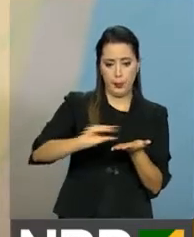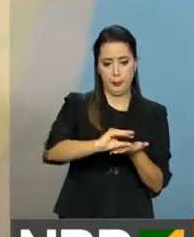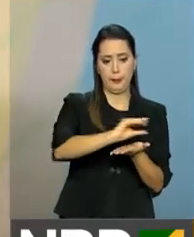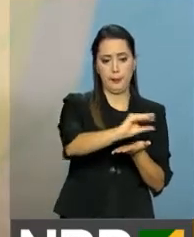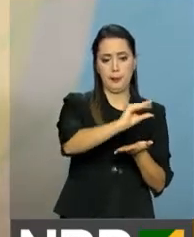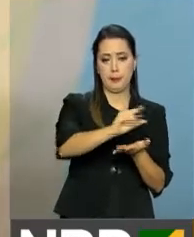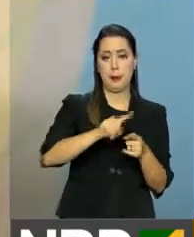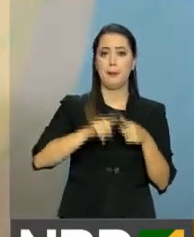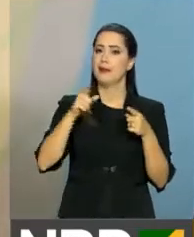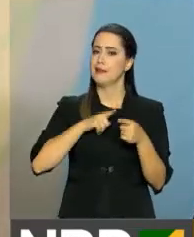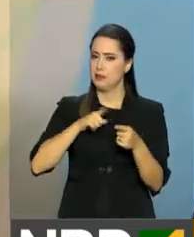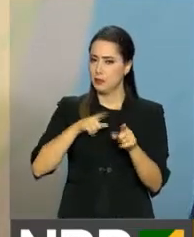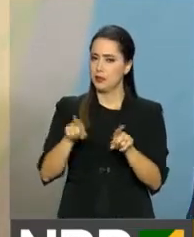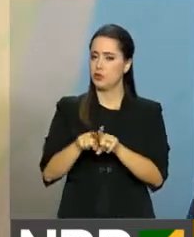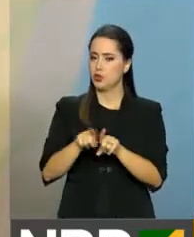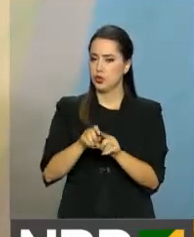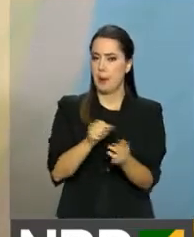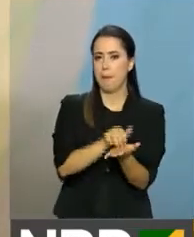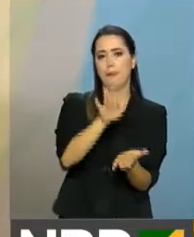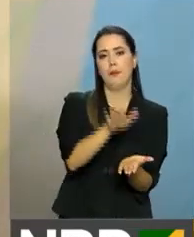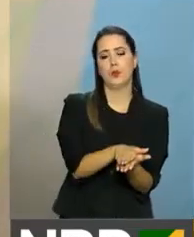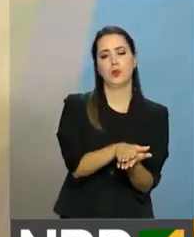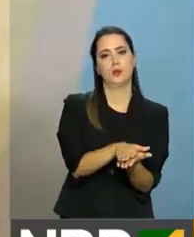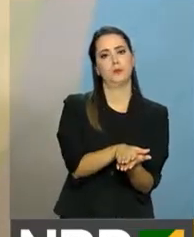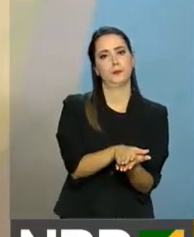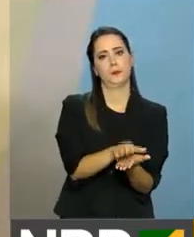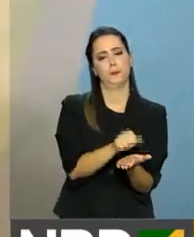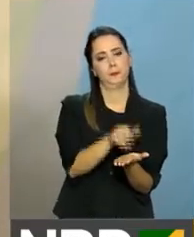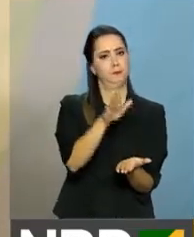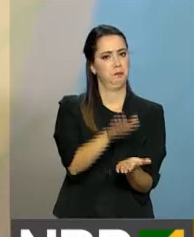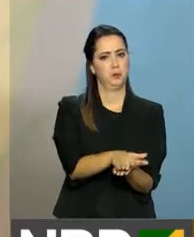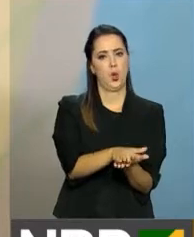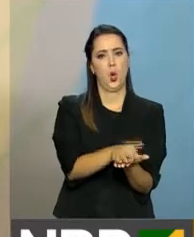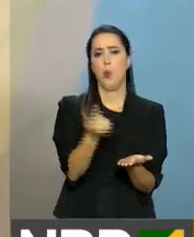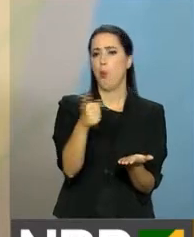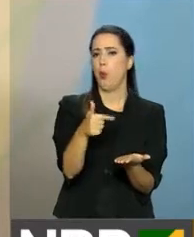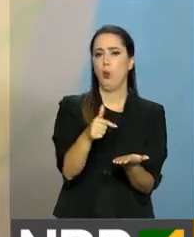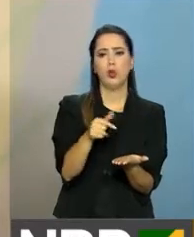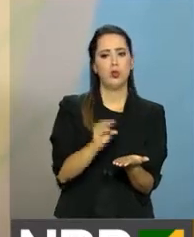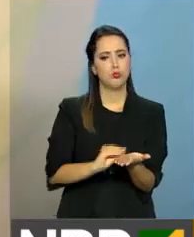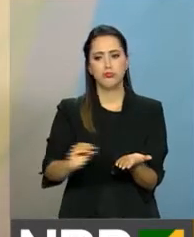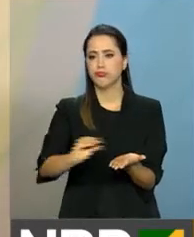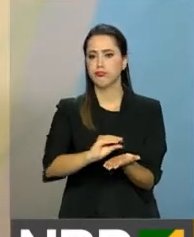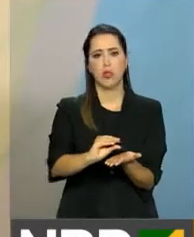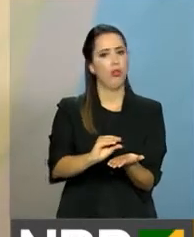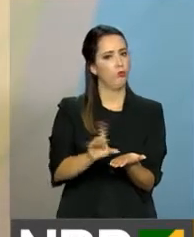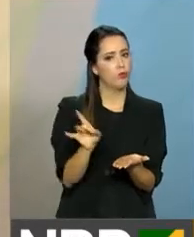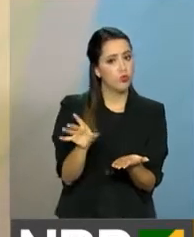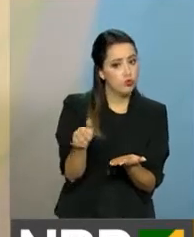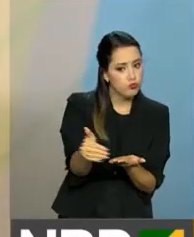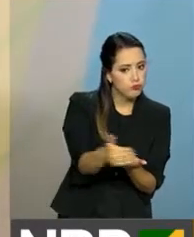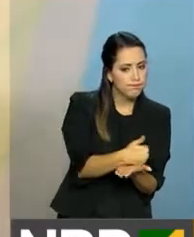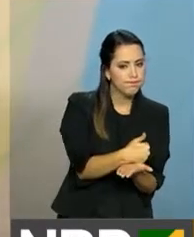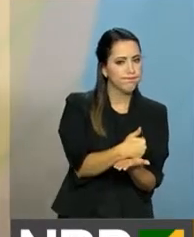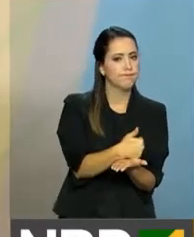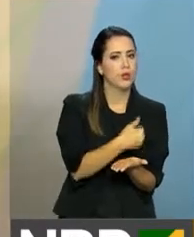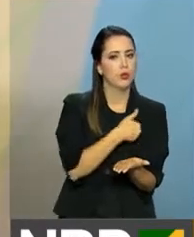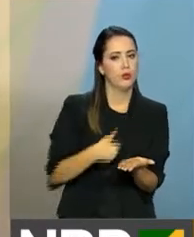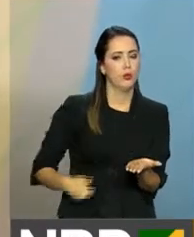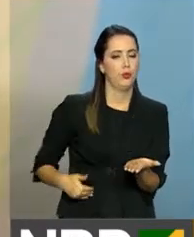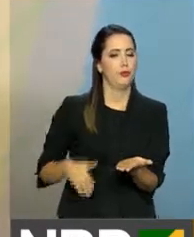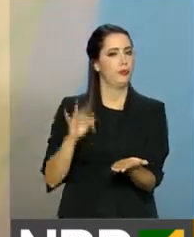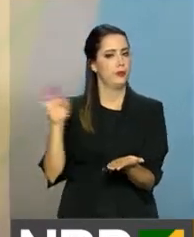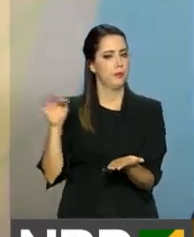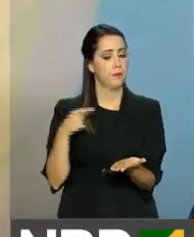e municípios em nós no dia em 2016 eu me recordo bem no dia 30 de dezembro